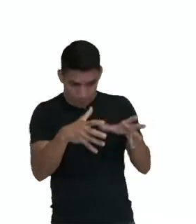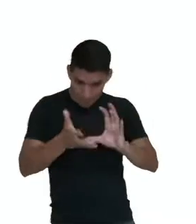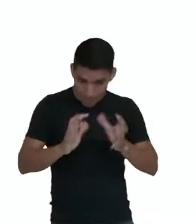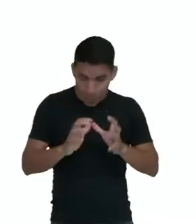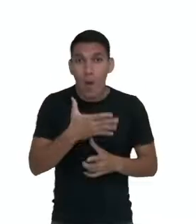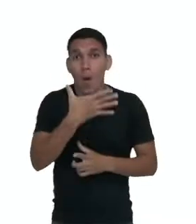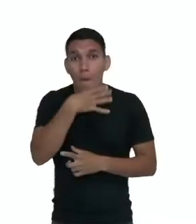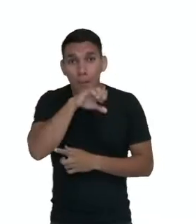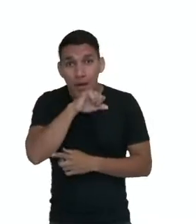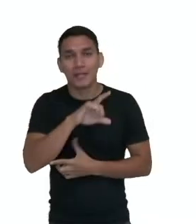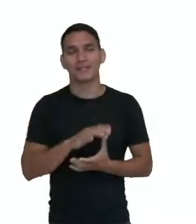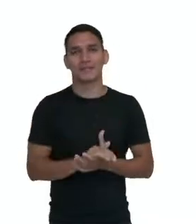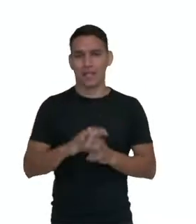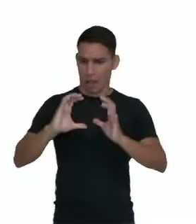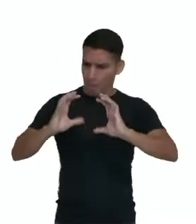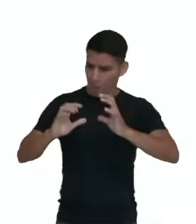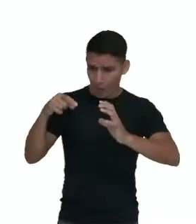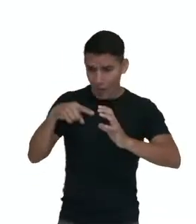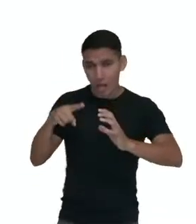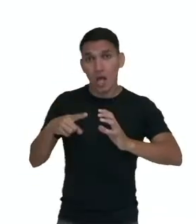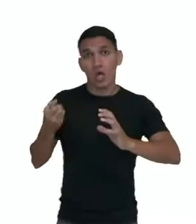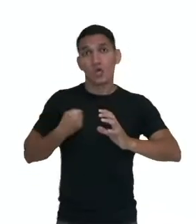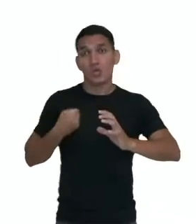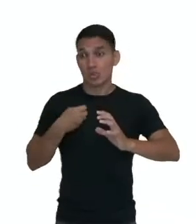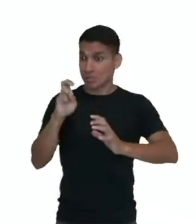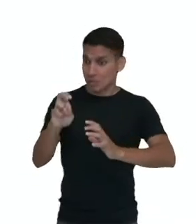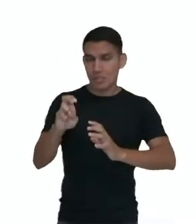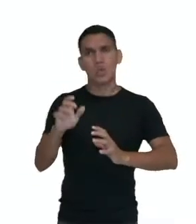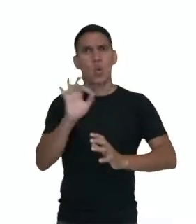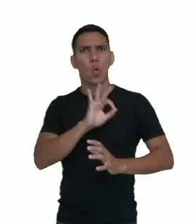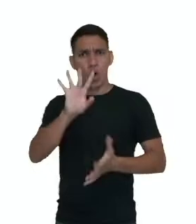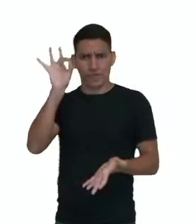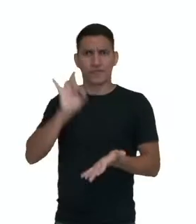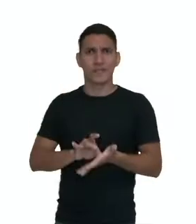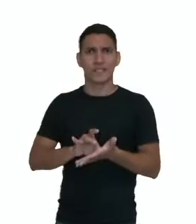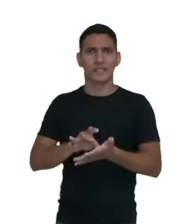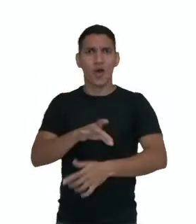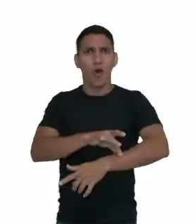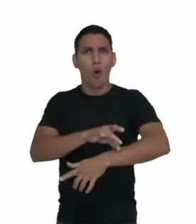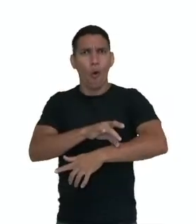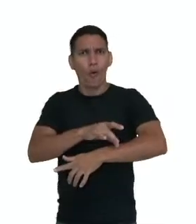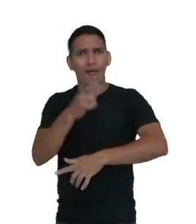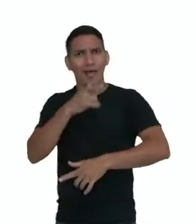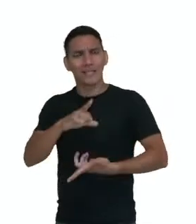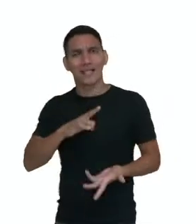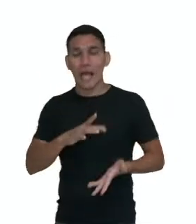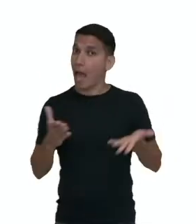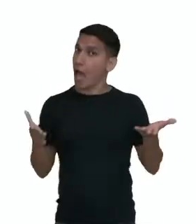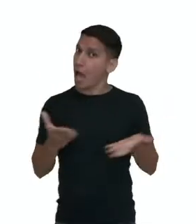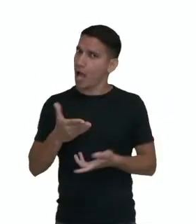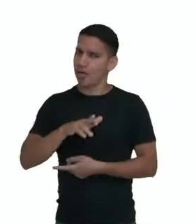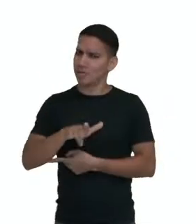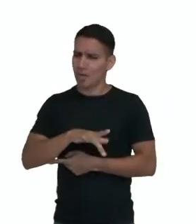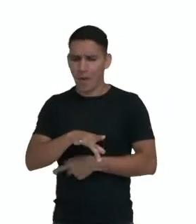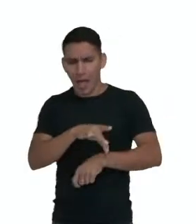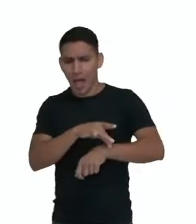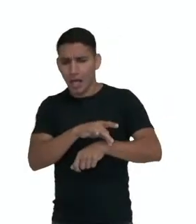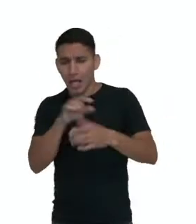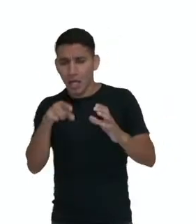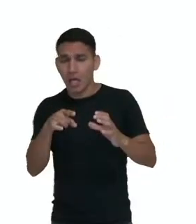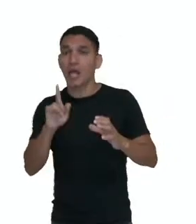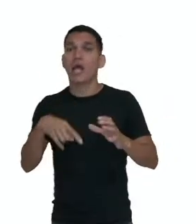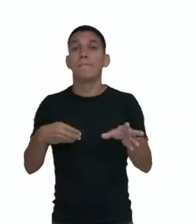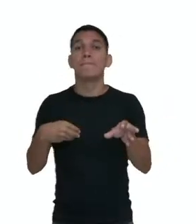Uma número 5 sem tento oficial de couro. Agora não era mais de couro, era